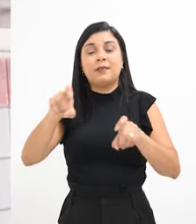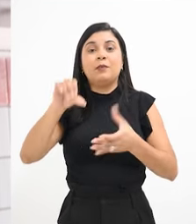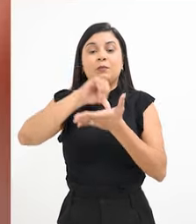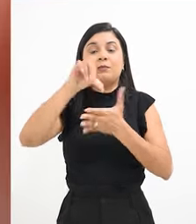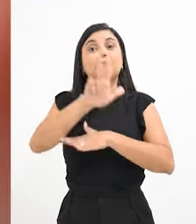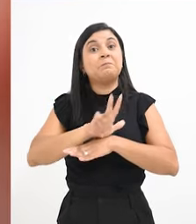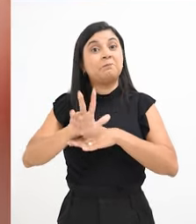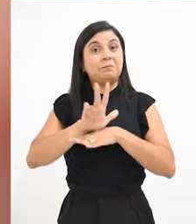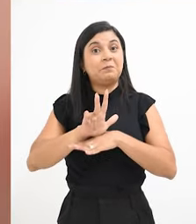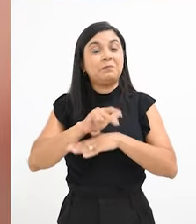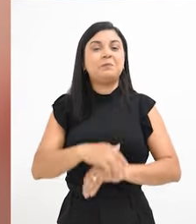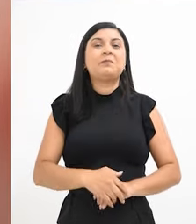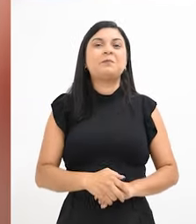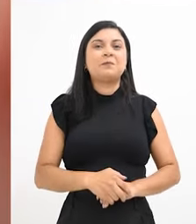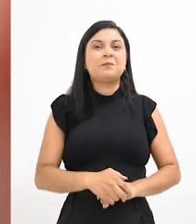campus Apodi.